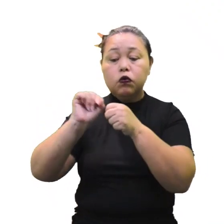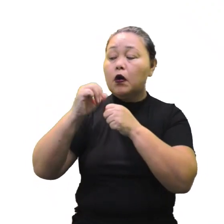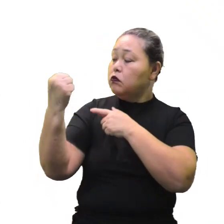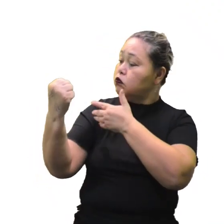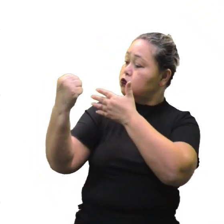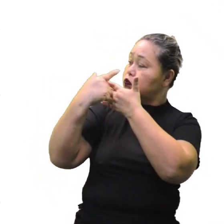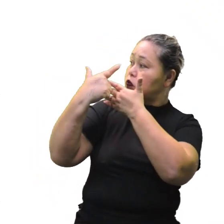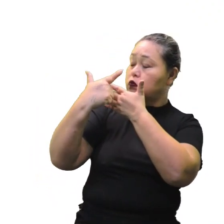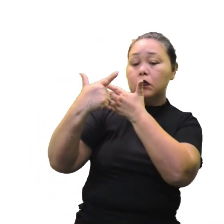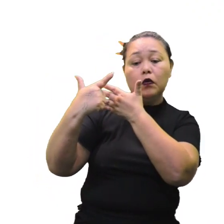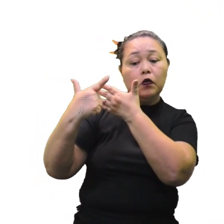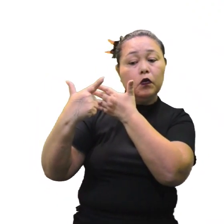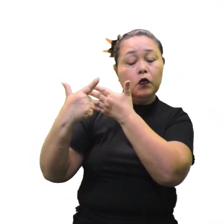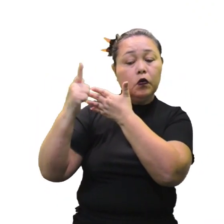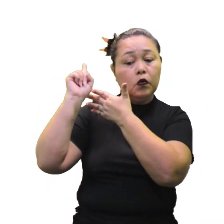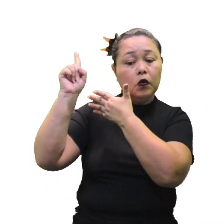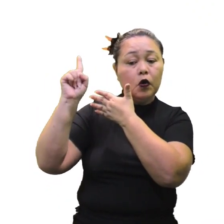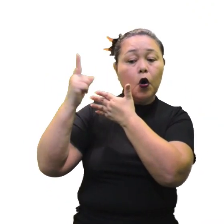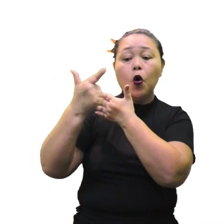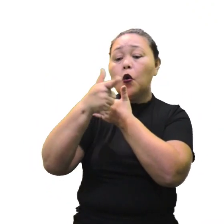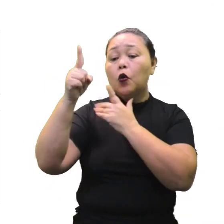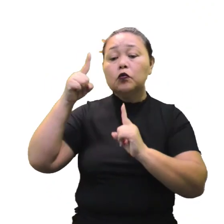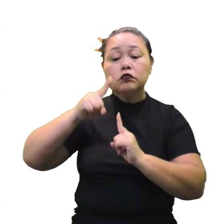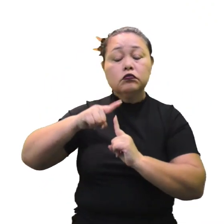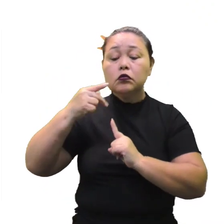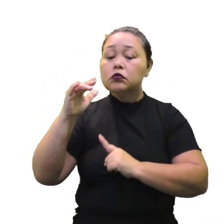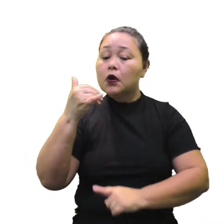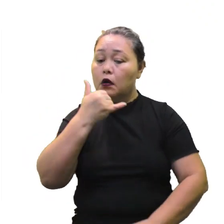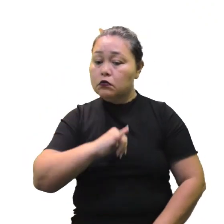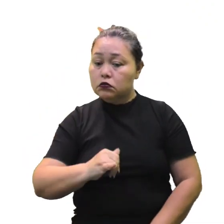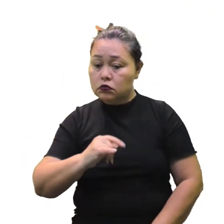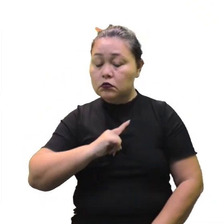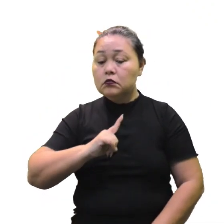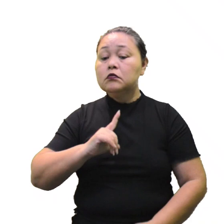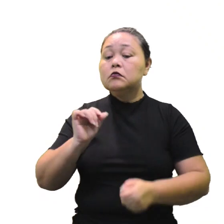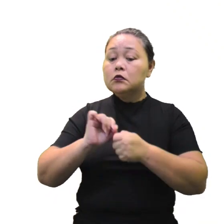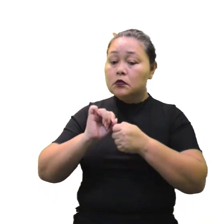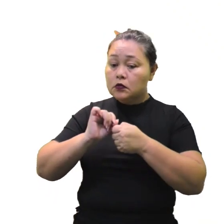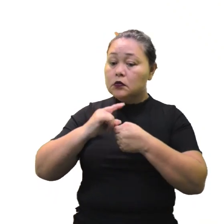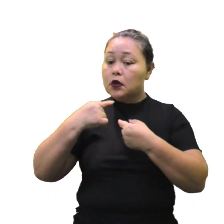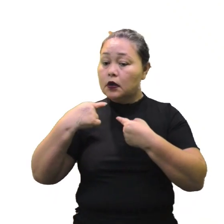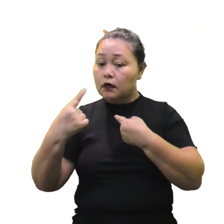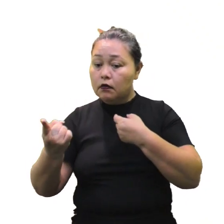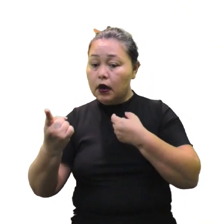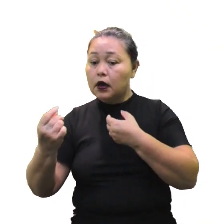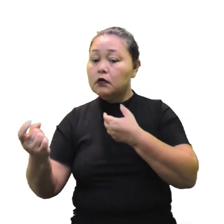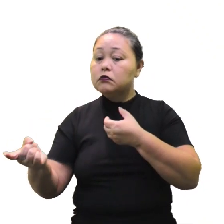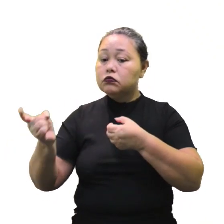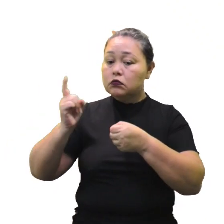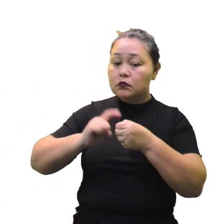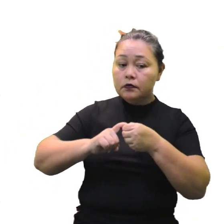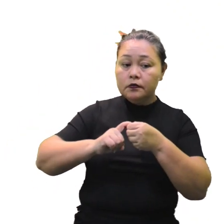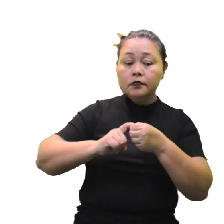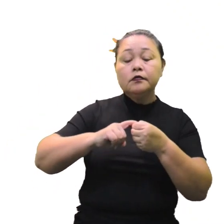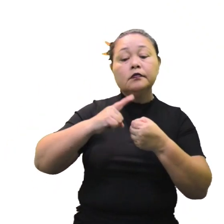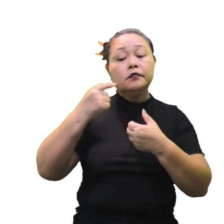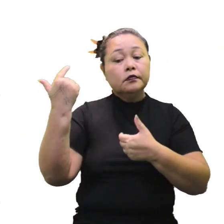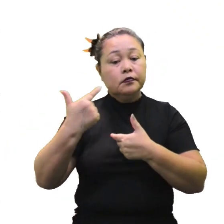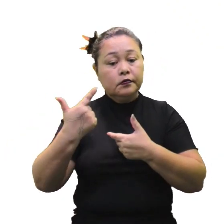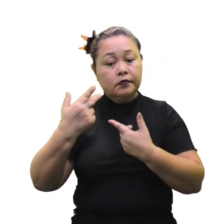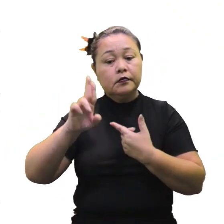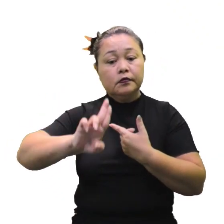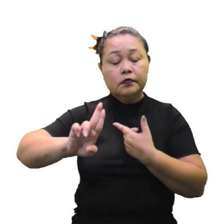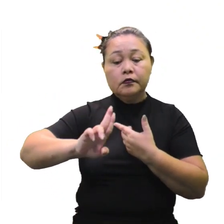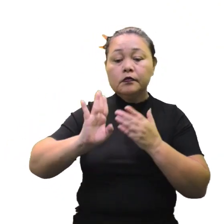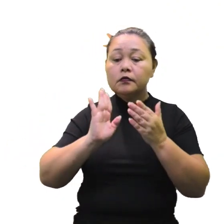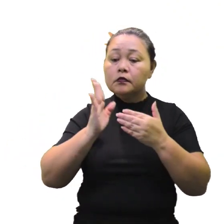energia solar, outros tipos de energias que elas são renováveis. E as energias, ela pode ser secundária,